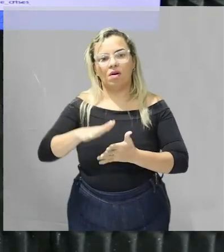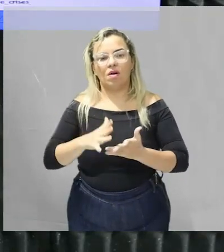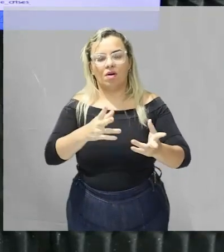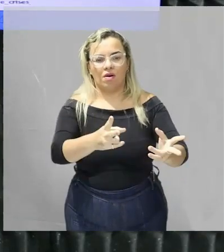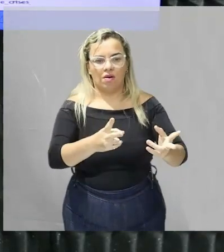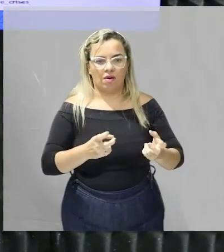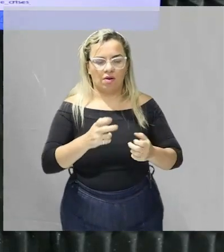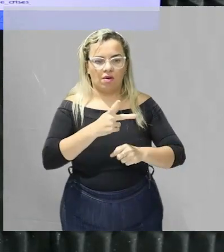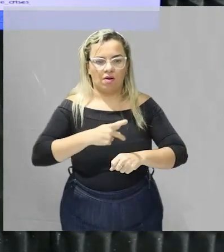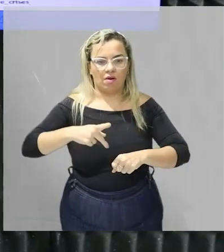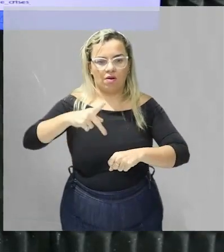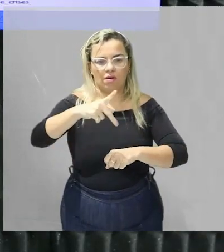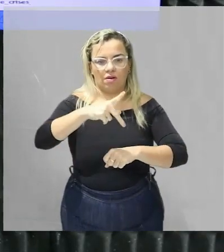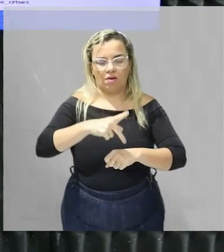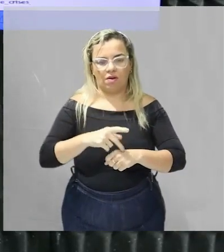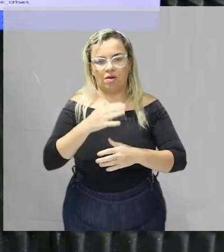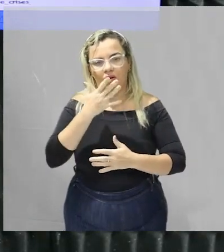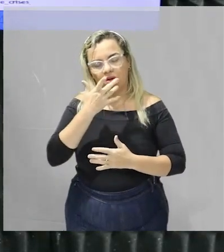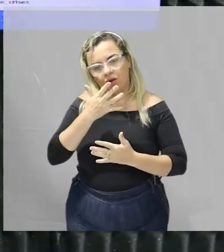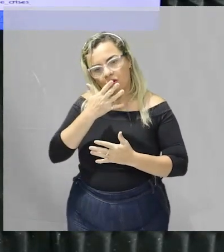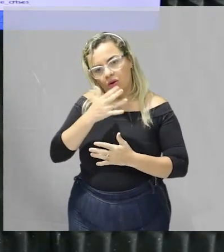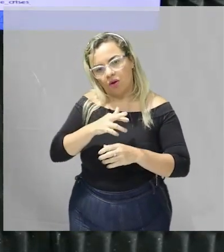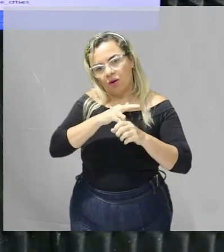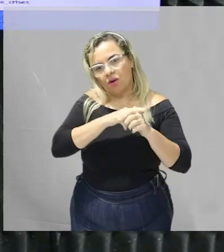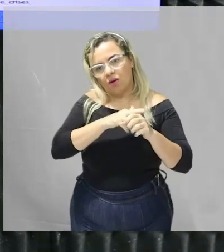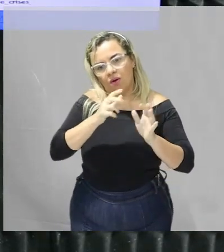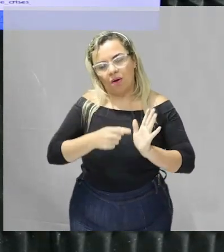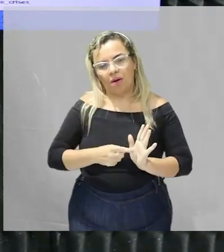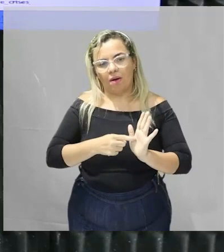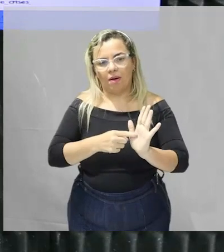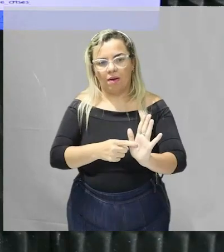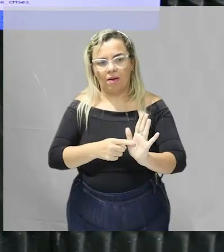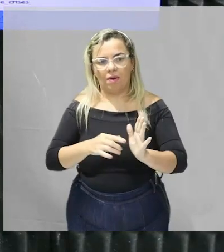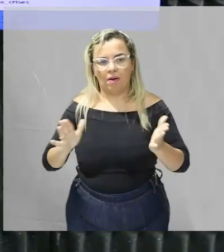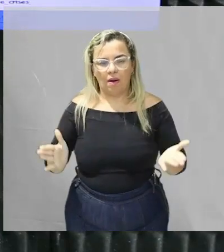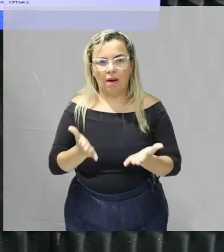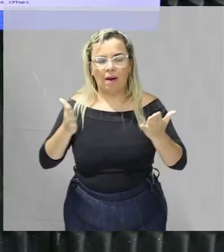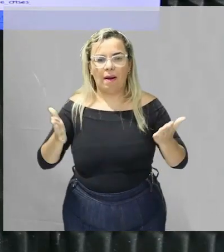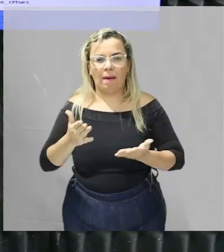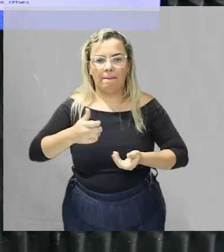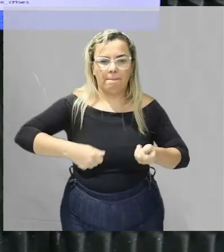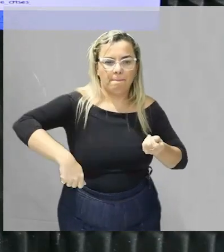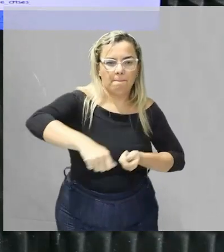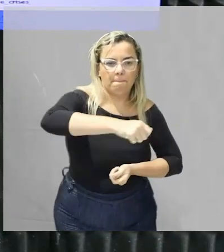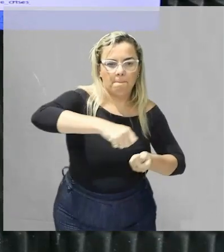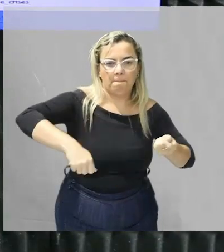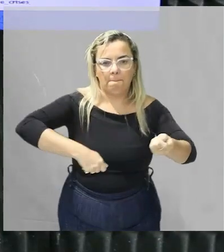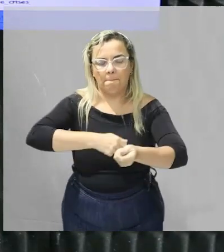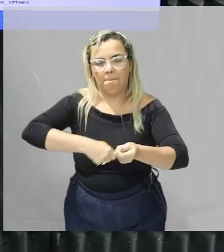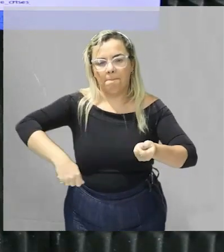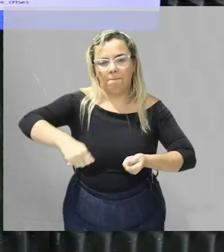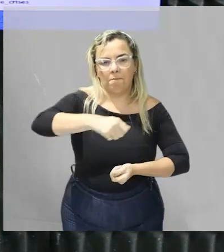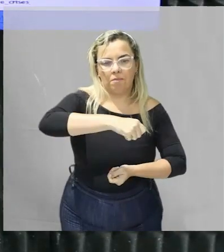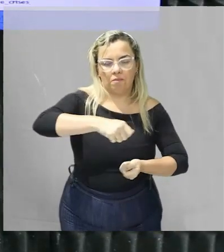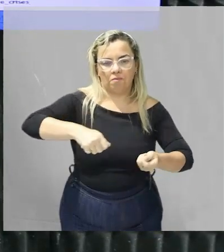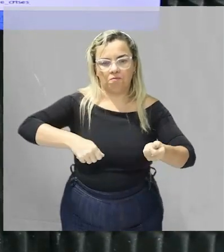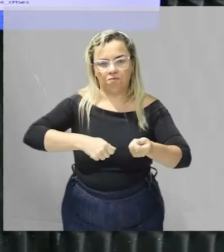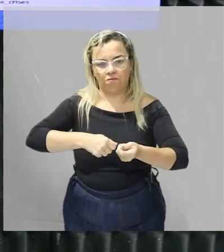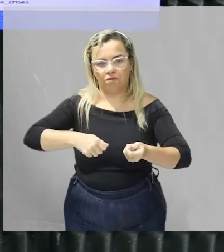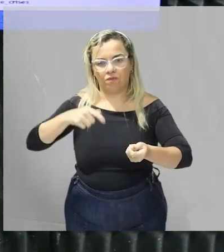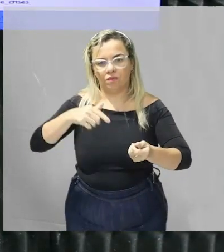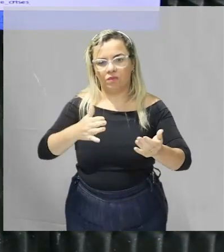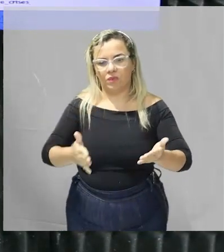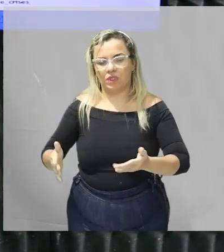que estão em roxo são justamente os países ali que vão se destacar na produção e envio de cocaína, tá certo? E se você pegar, por exemplo, ali